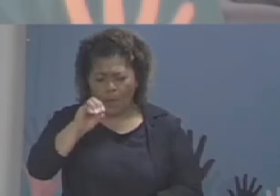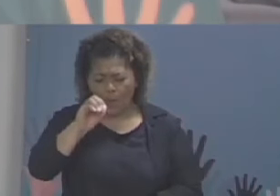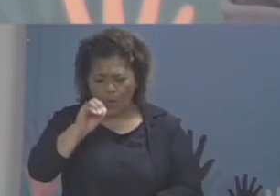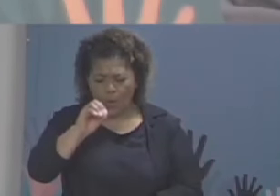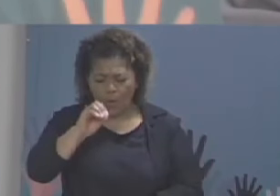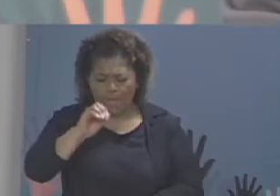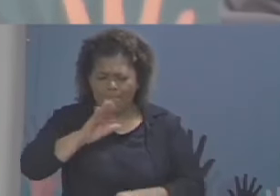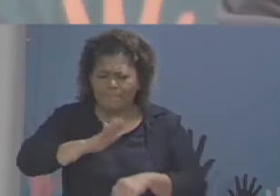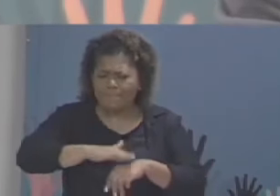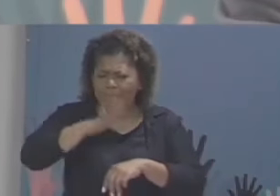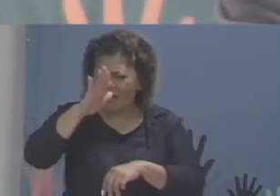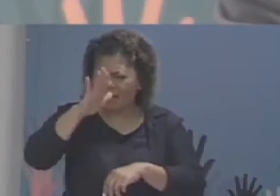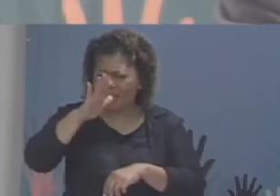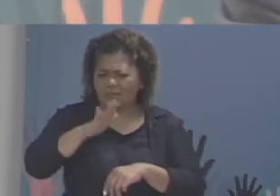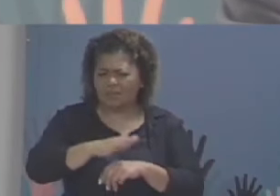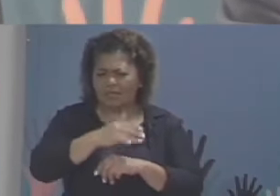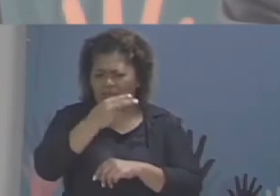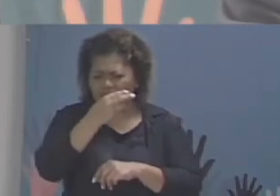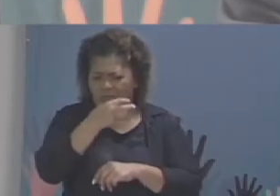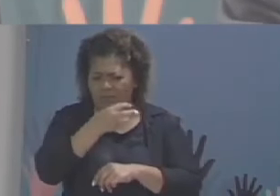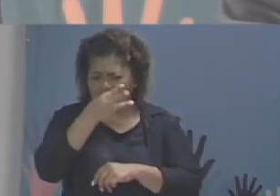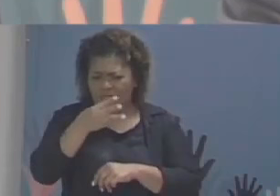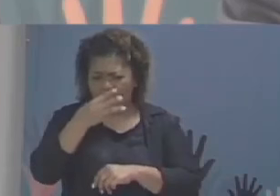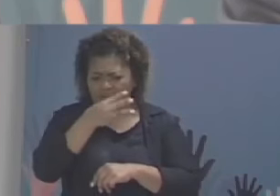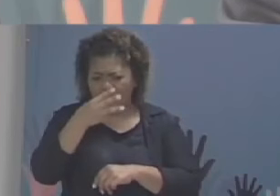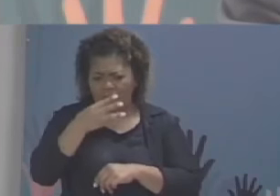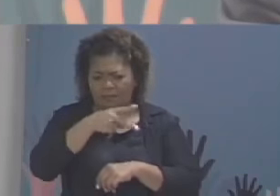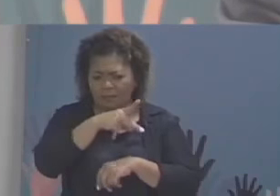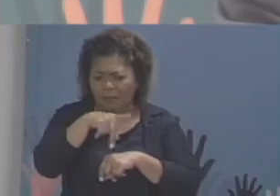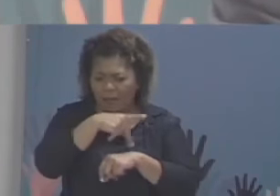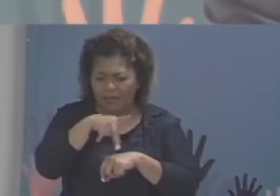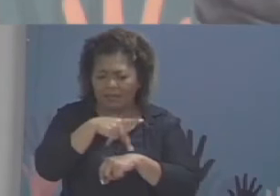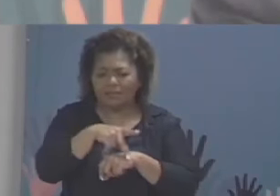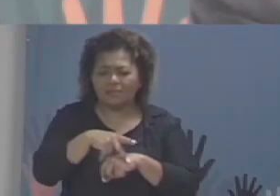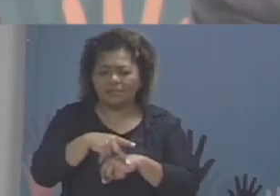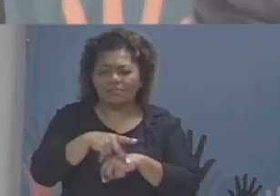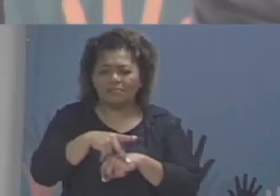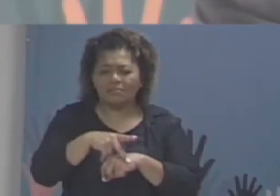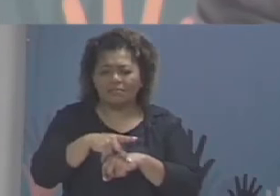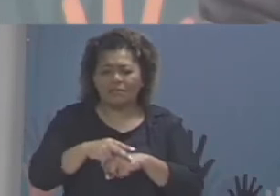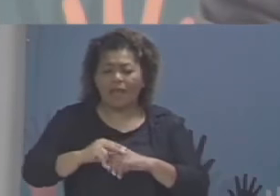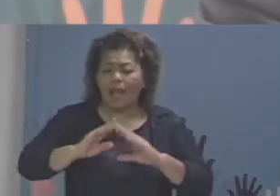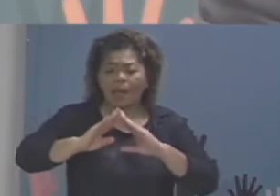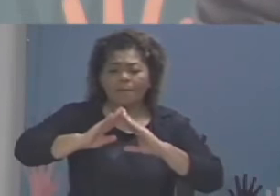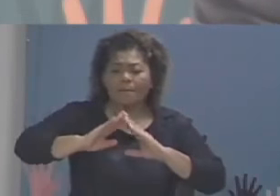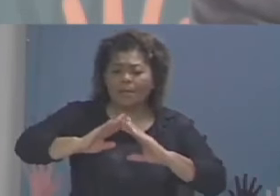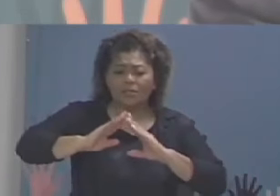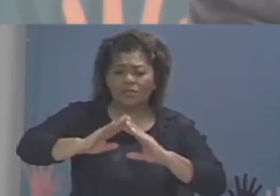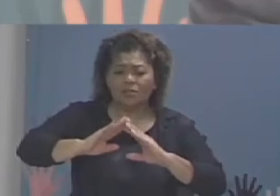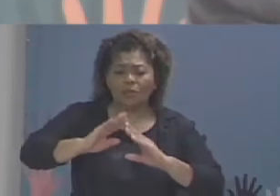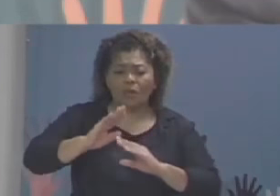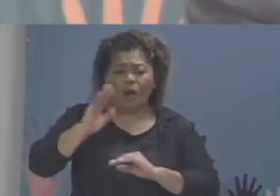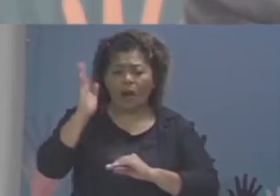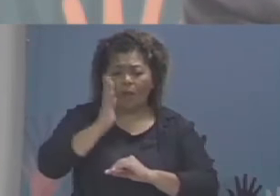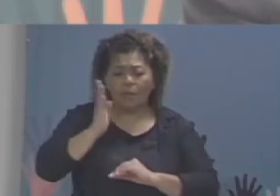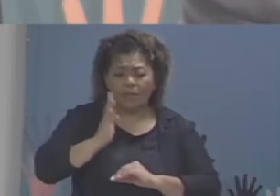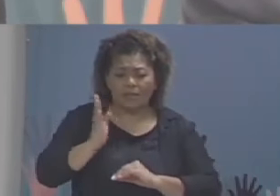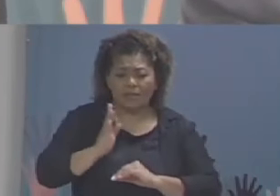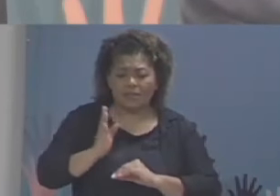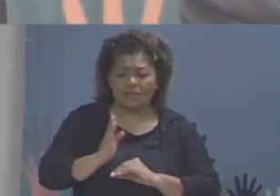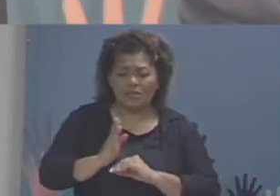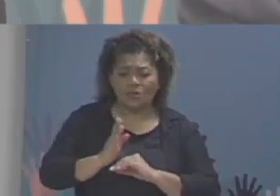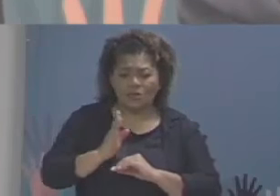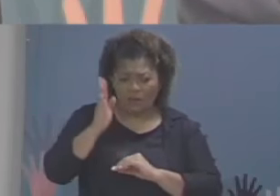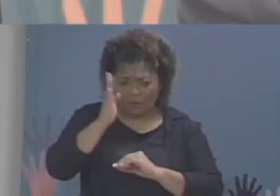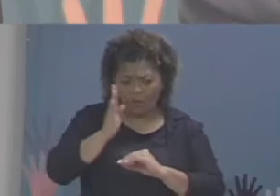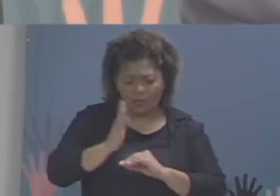33 países, solicitou a nossa apresentação do Orienta Psi, que ele ficou encantado com o Orienta Psi, porque lá na Europa eles não